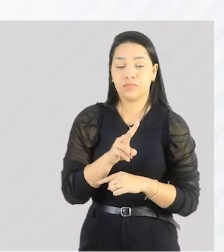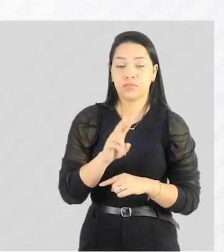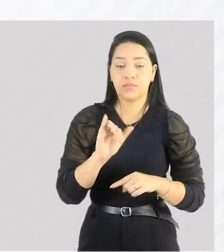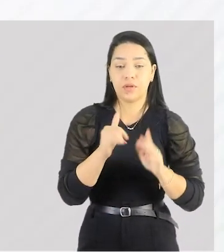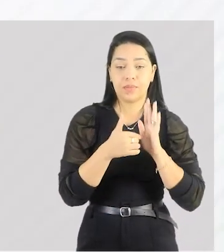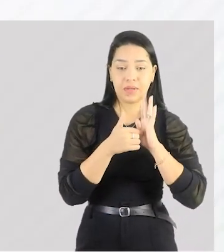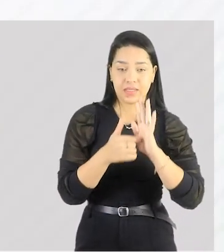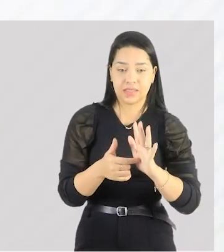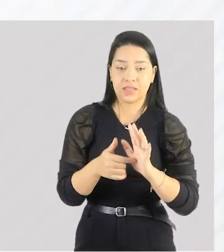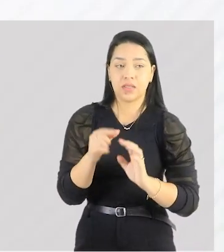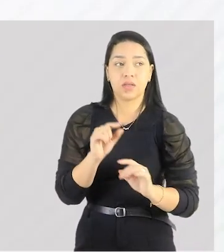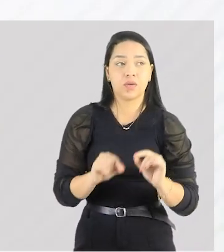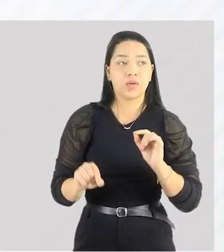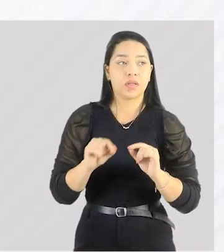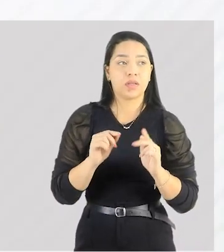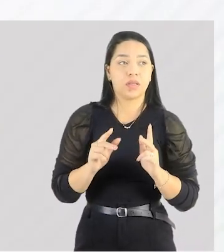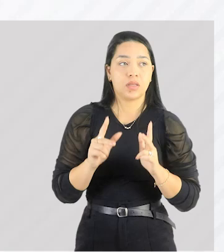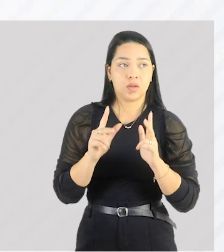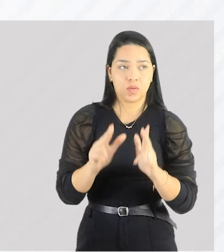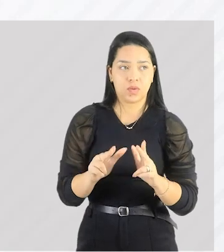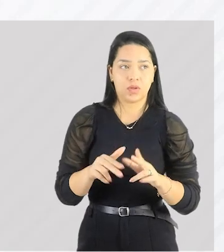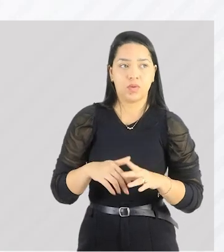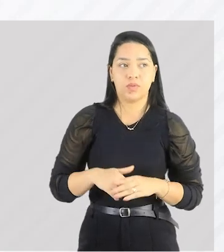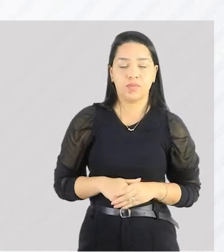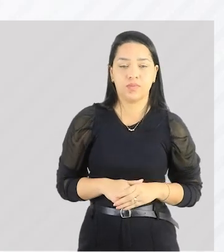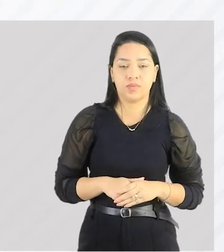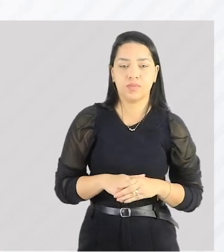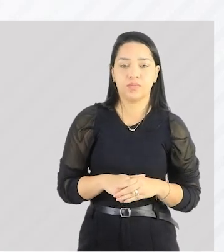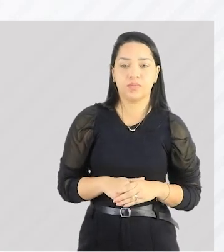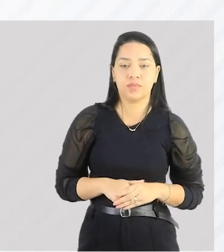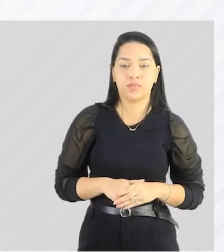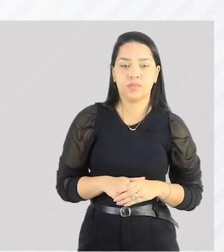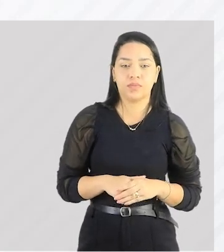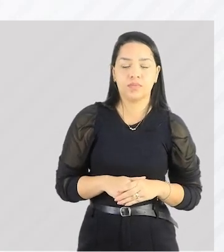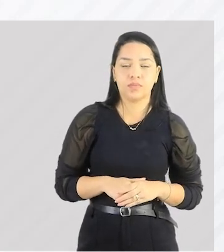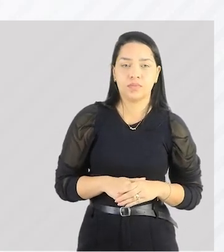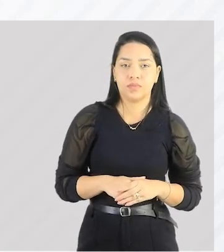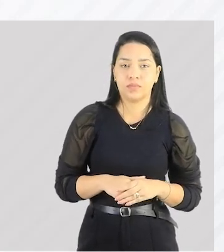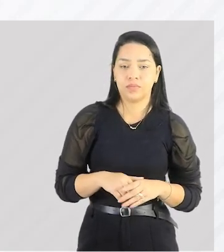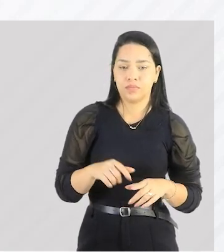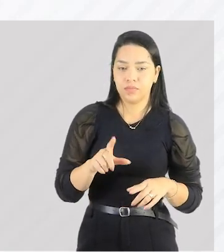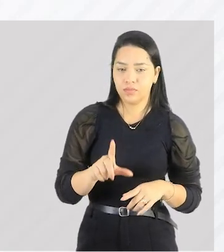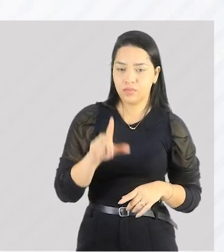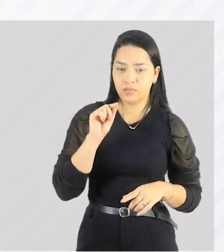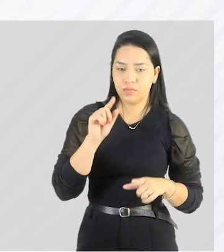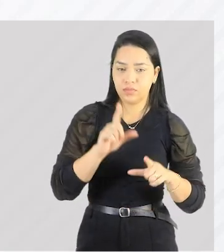aparecer para a gente exatamente na alternativa